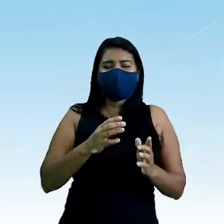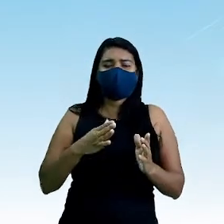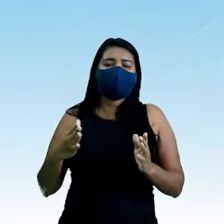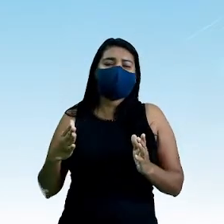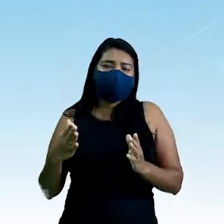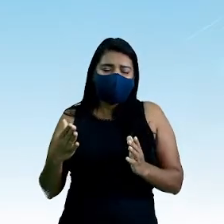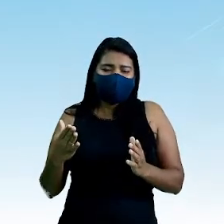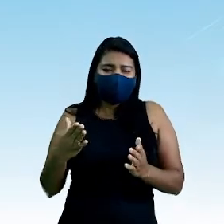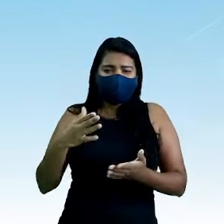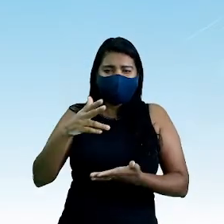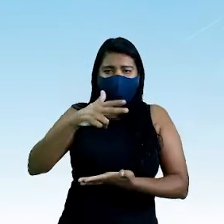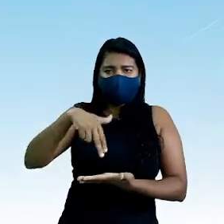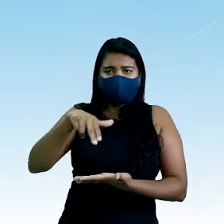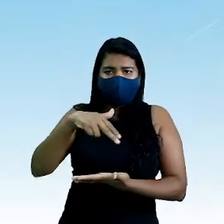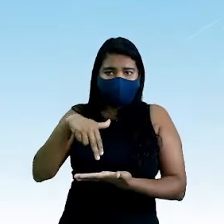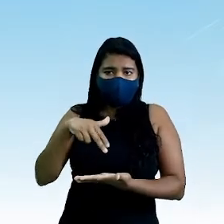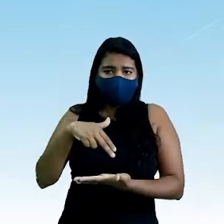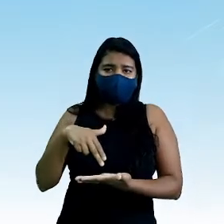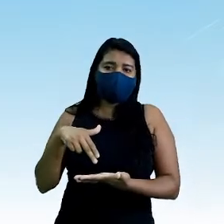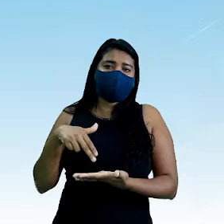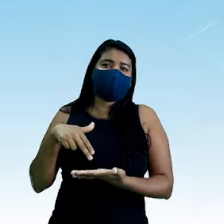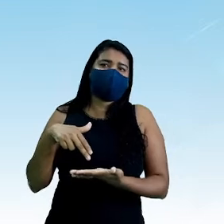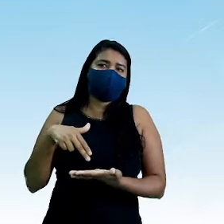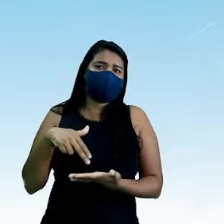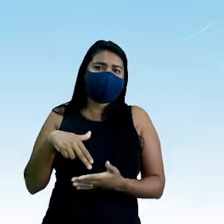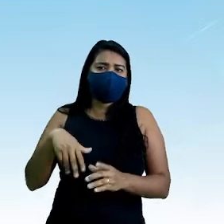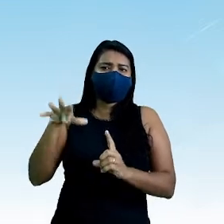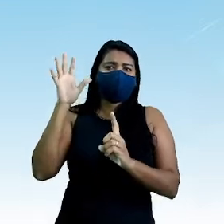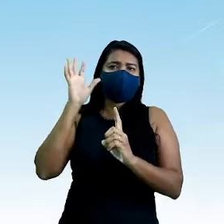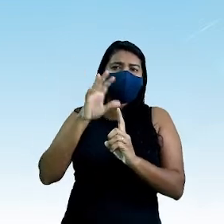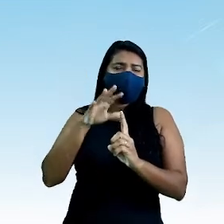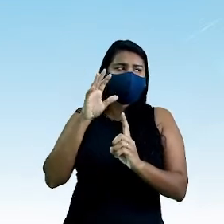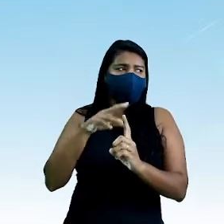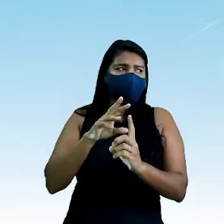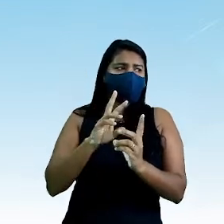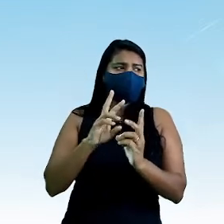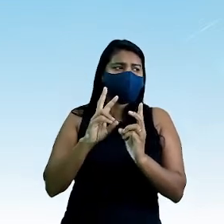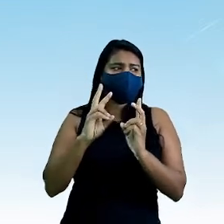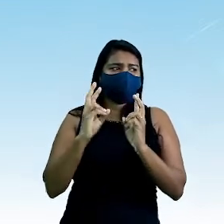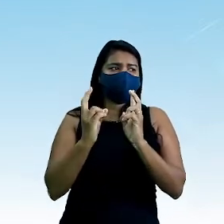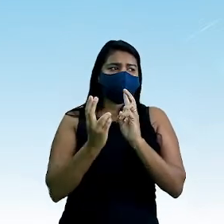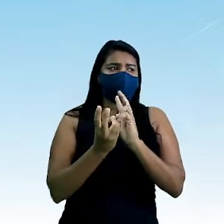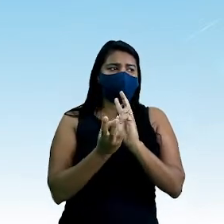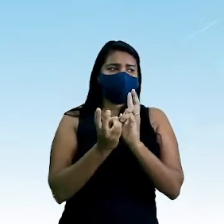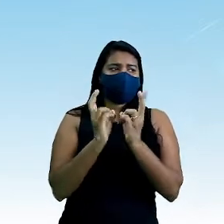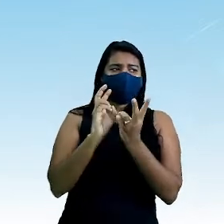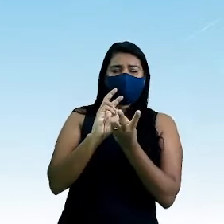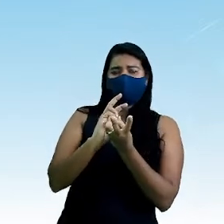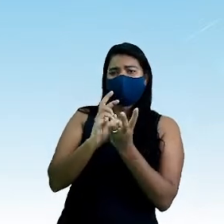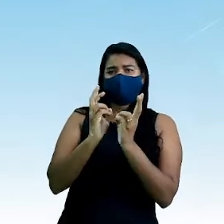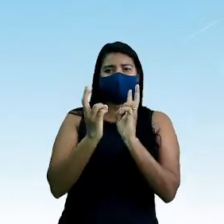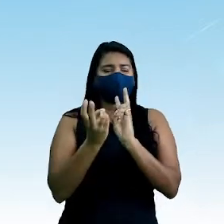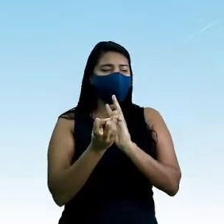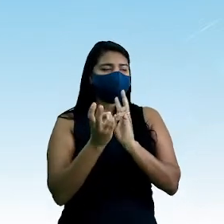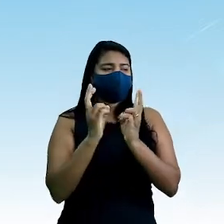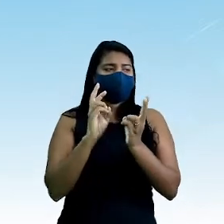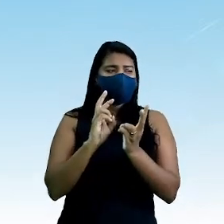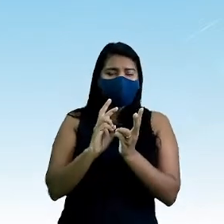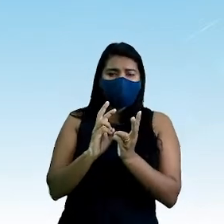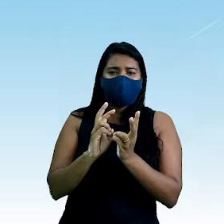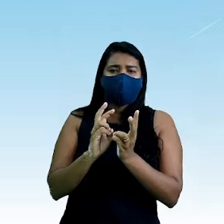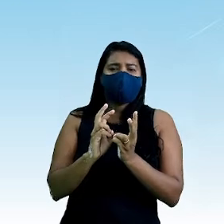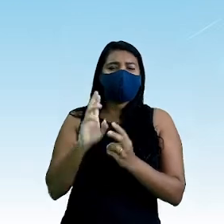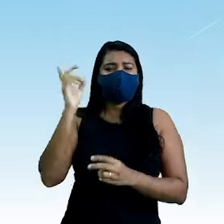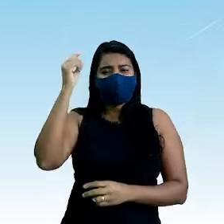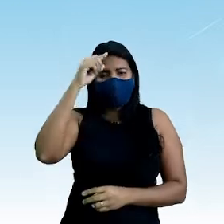são bastante... Eles, né, foram bastante influenciados pela capoeira, né? Então tem passos mais complexos, tem passos mais